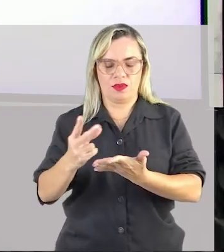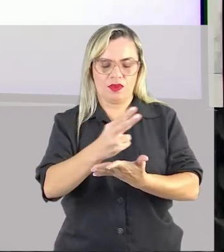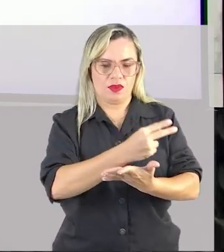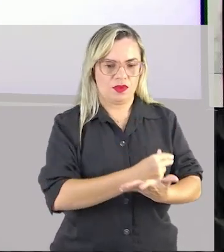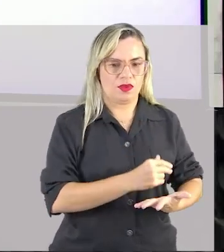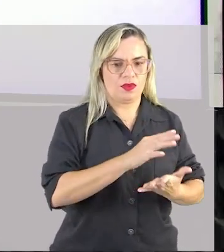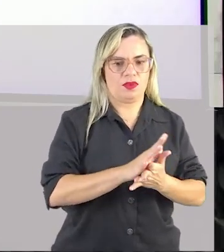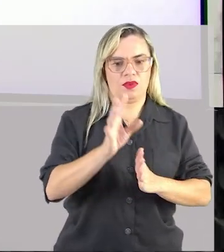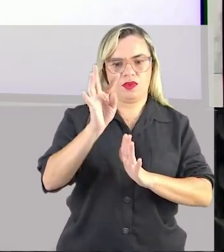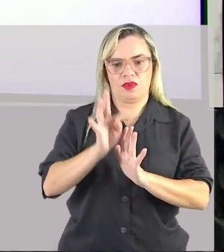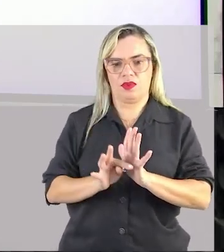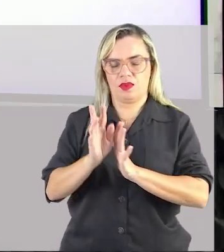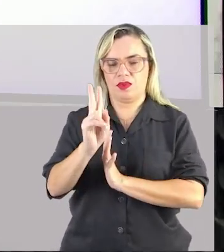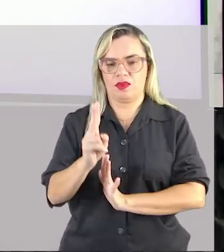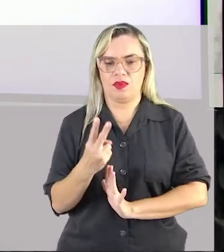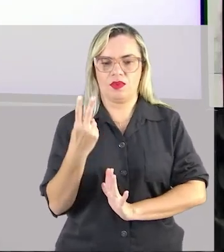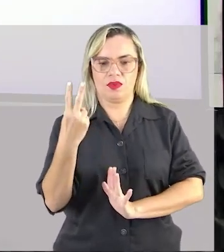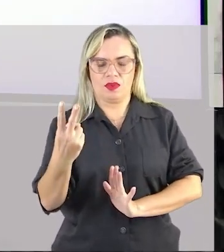2.